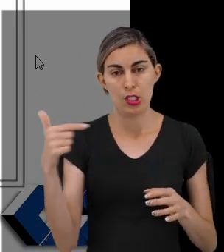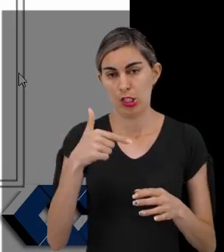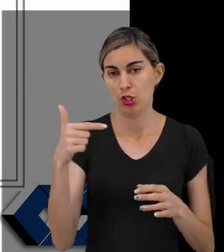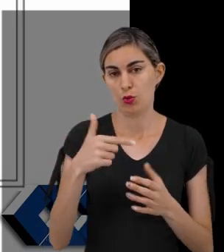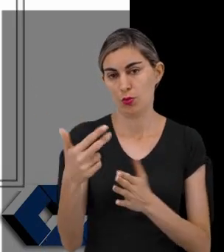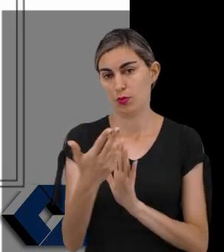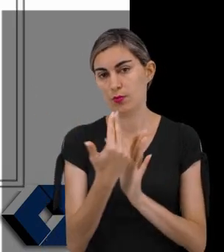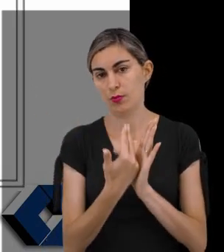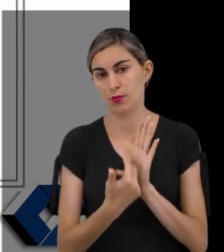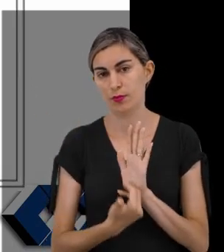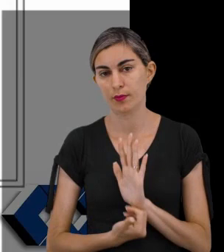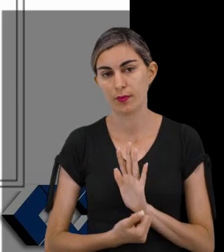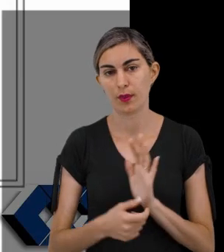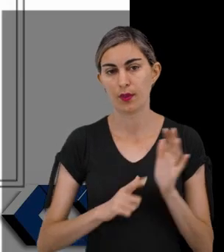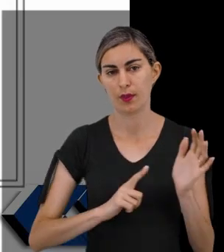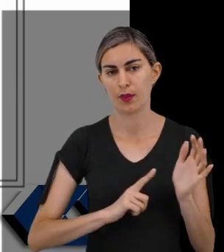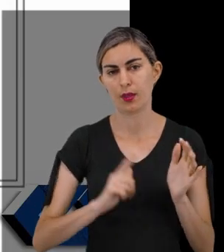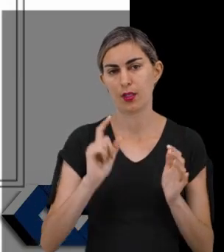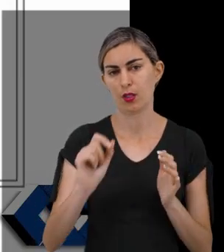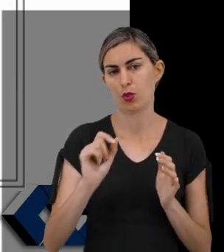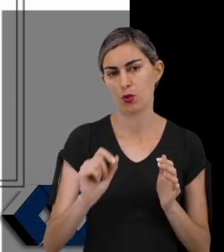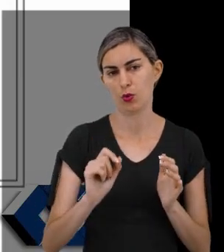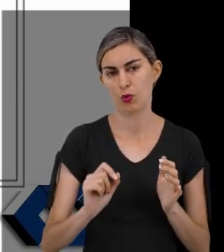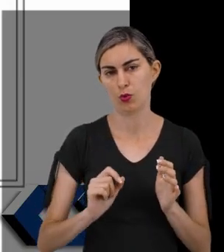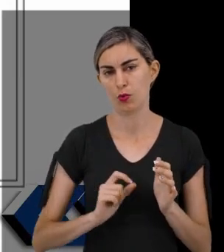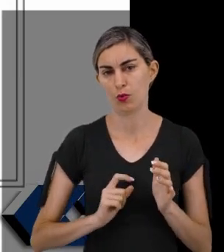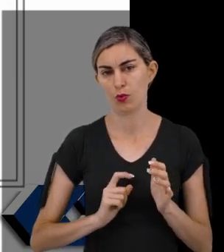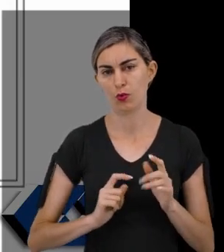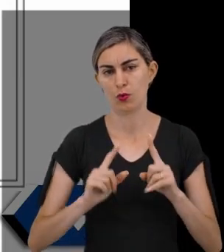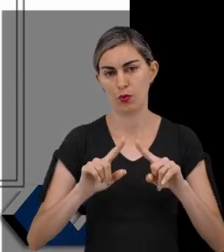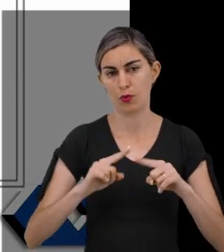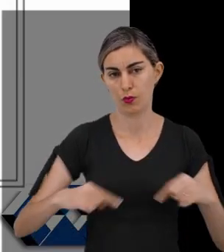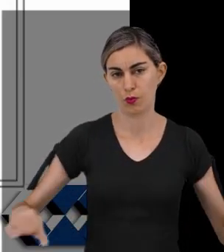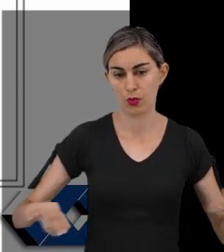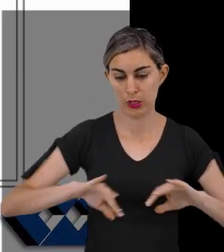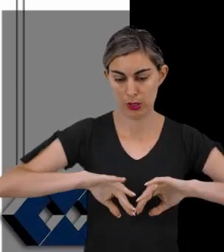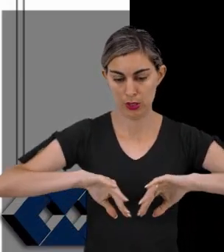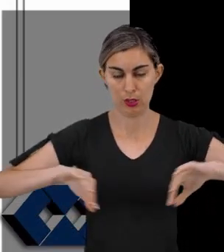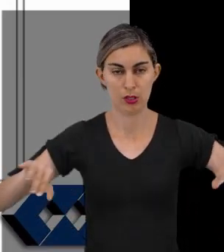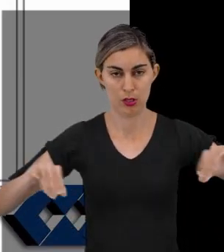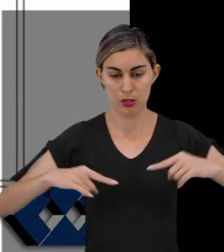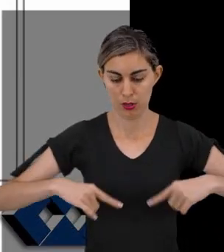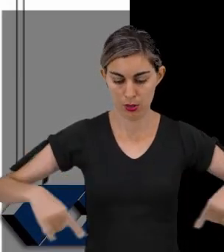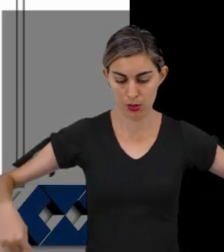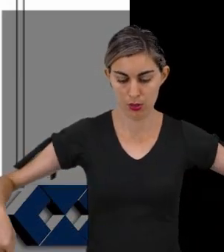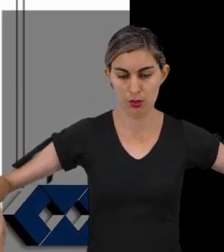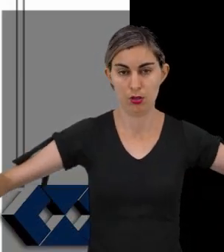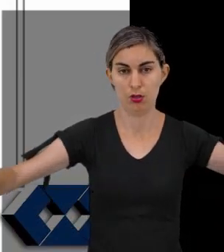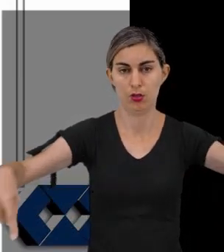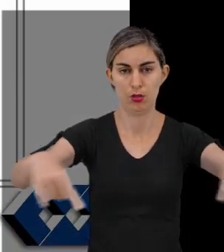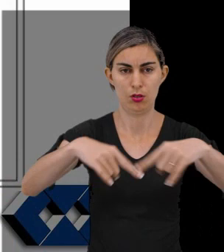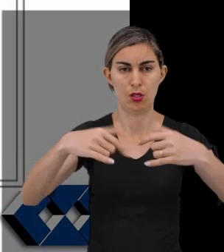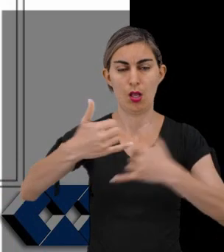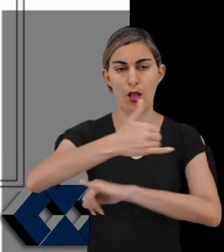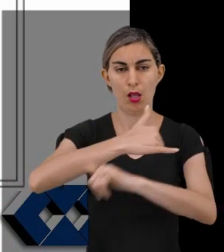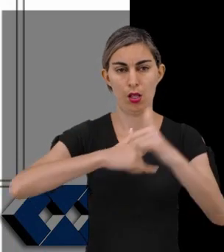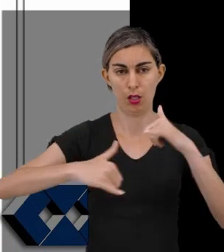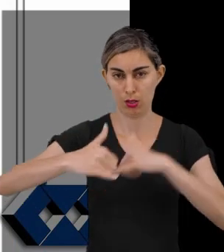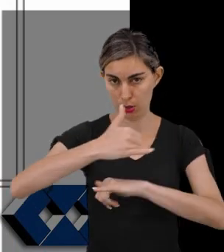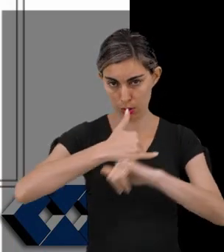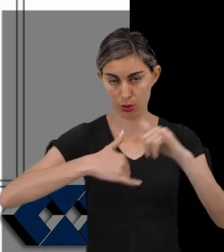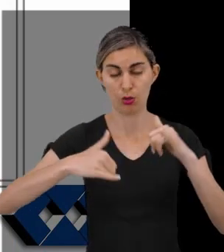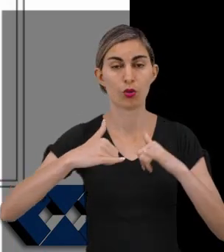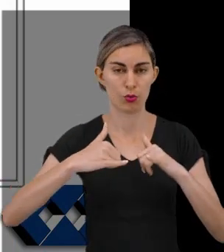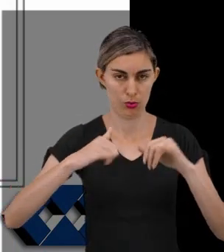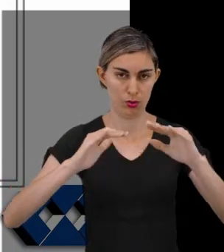planta aqui, onde a gente tem o quê? A gente tem a separação dos circuitos elétricos, tá?